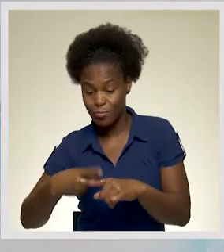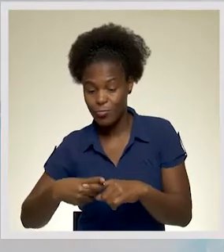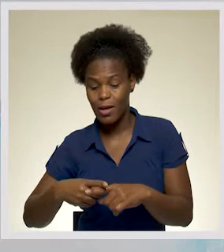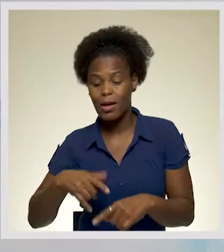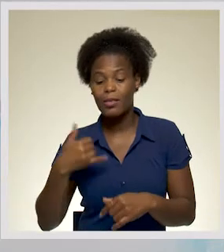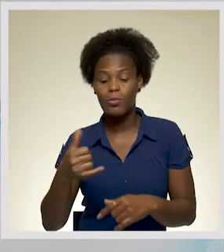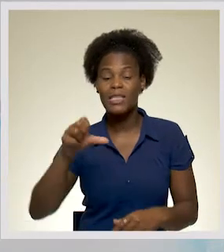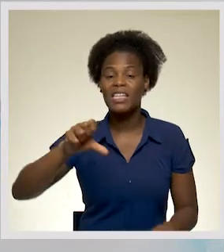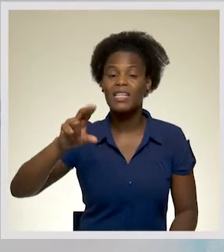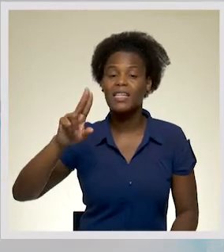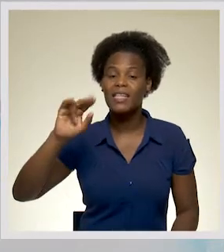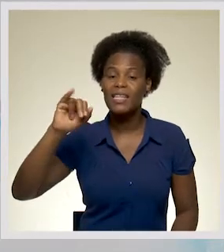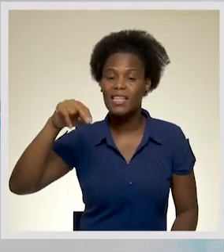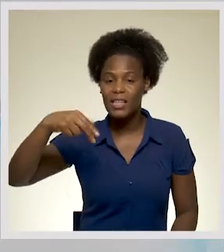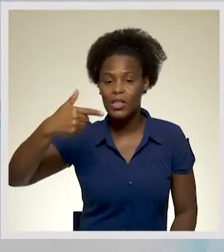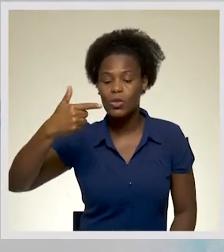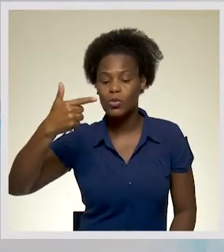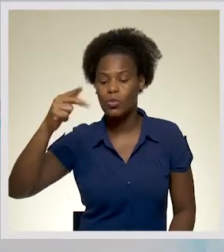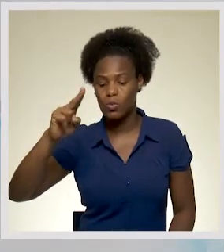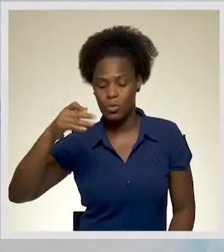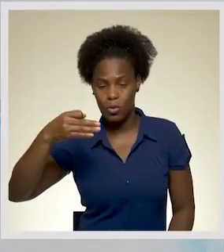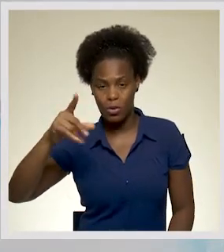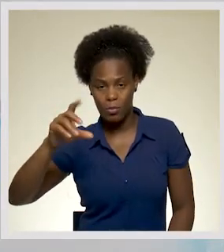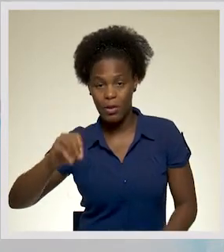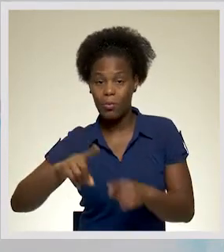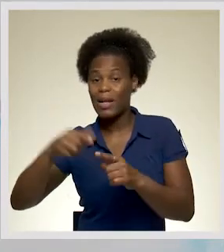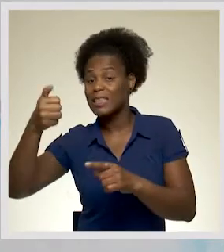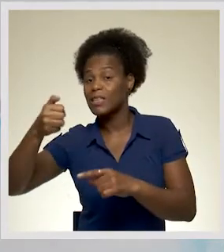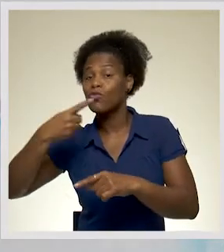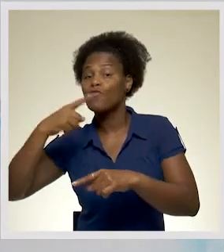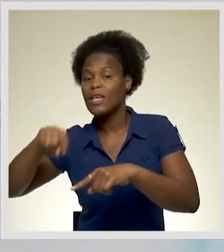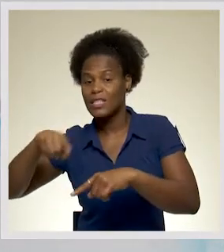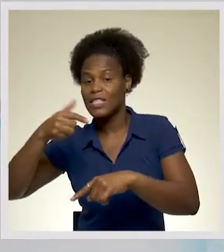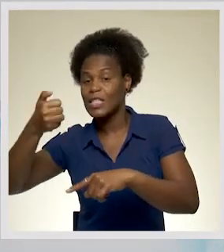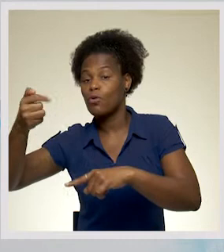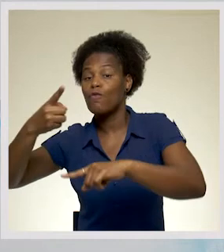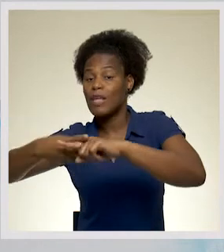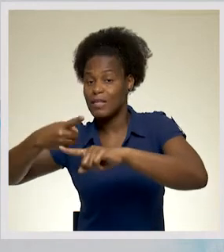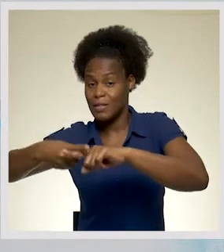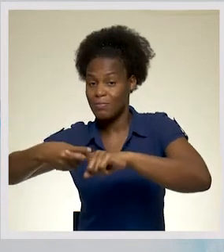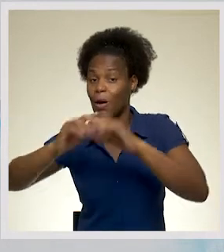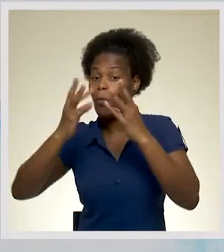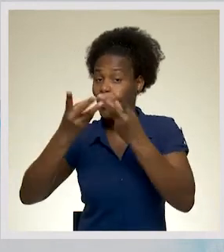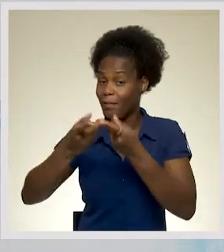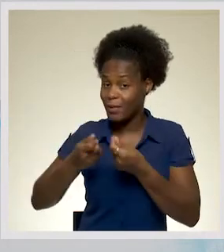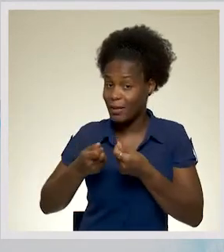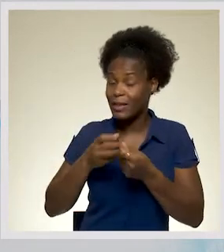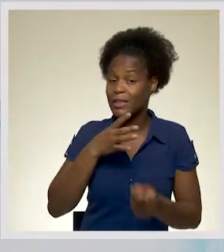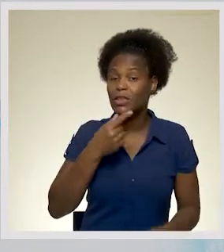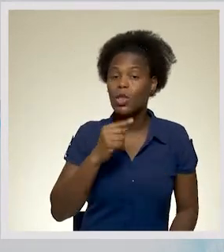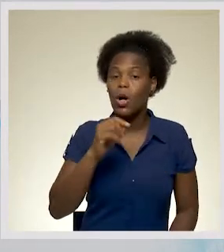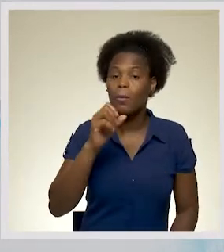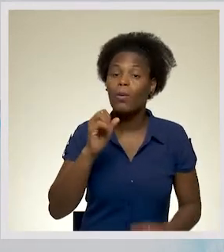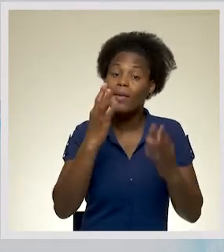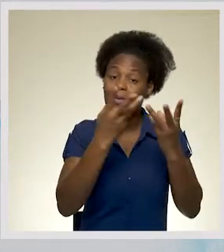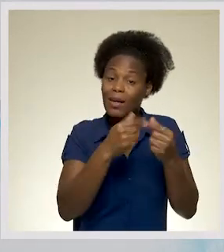uma determinada quantidade ou grandeza. Isso devemos ter sempre em conta, número de vezes